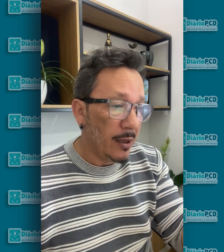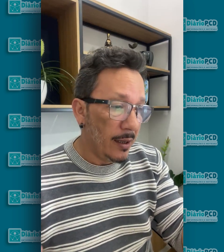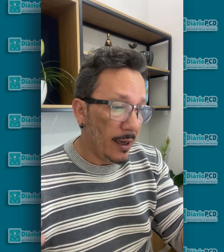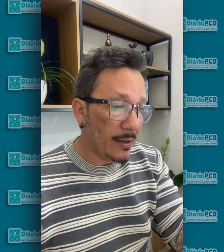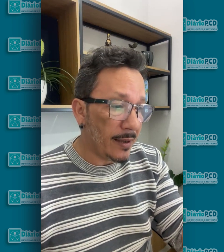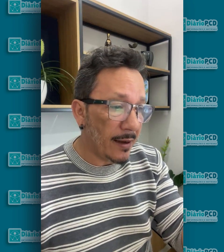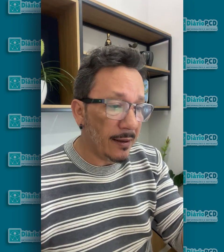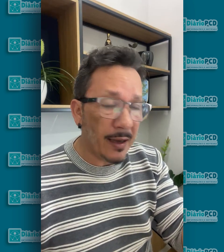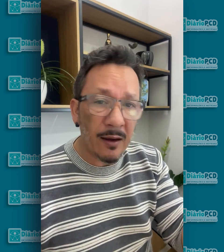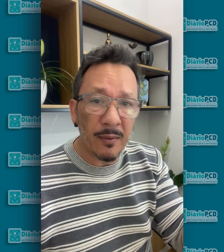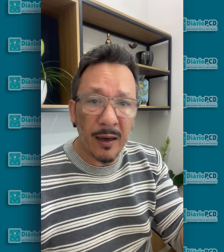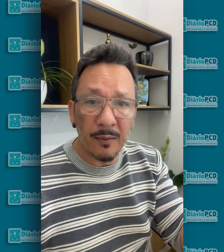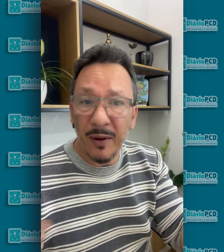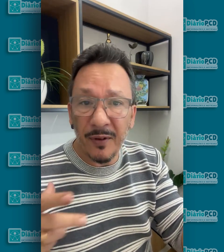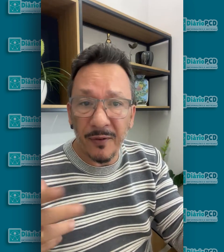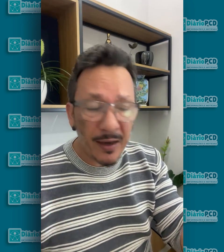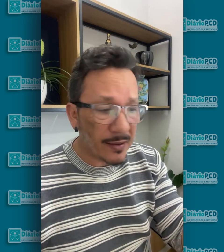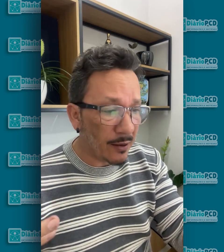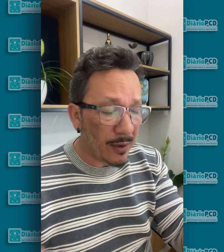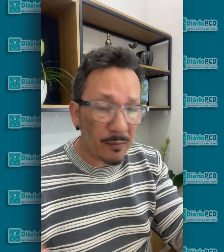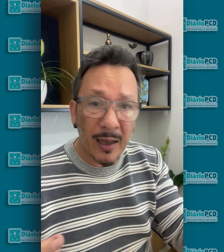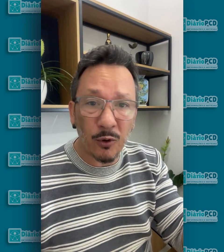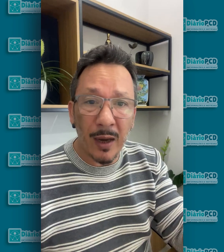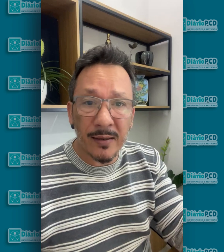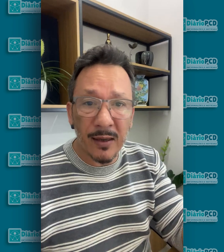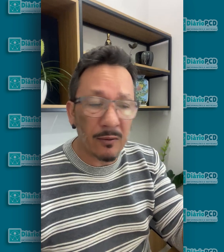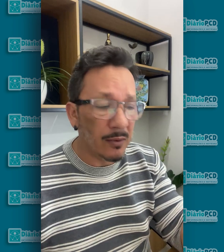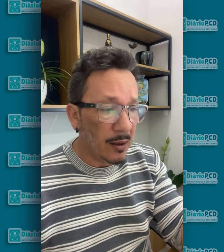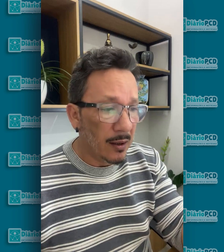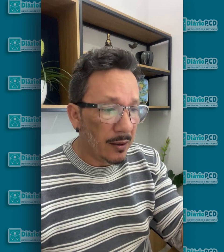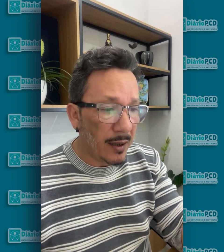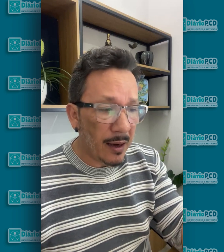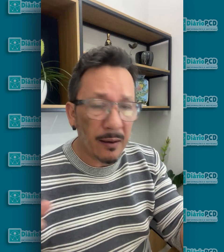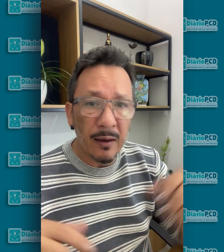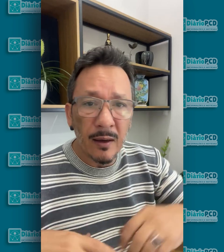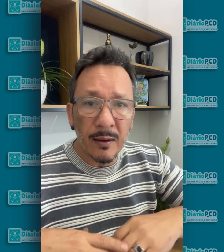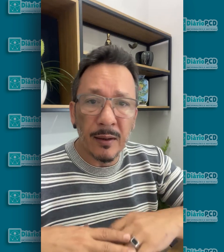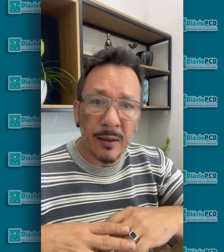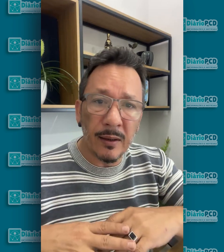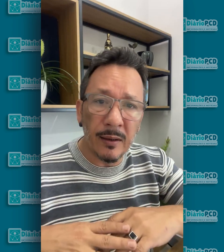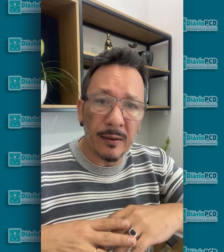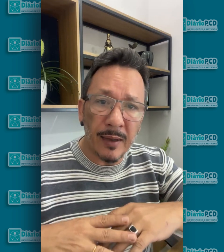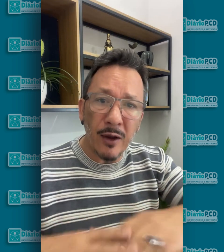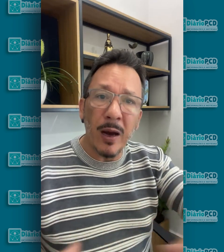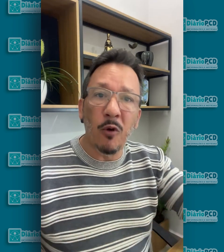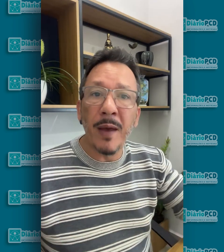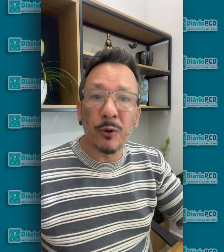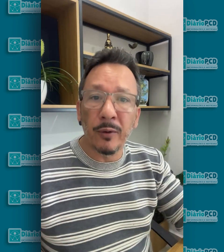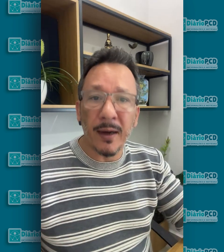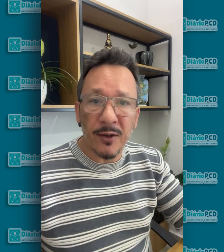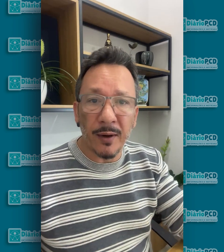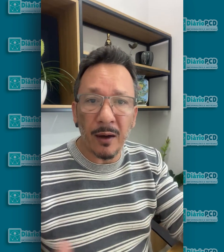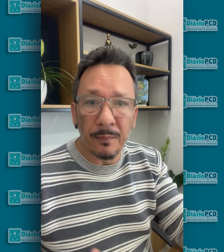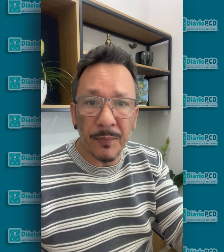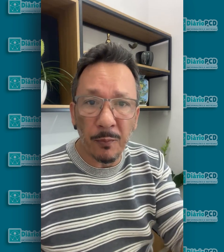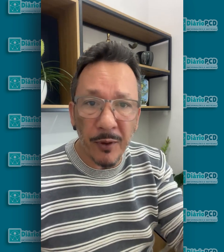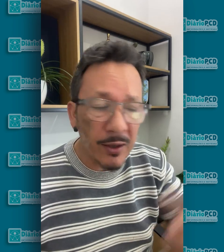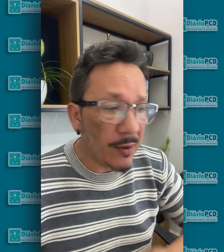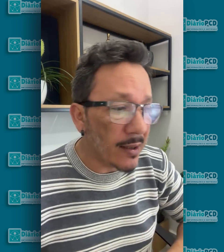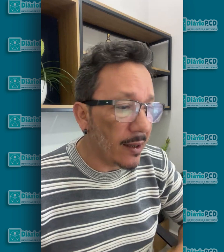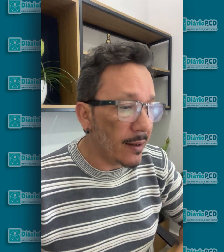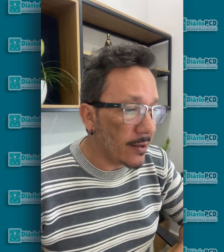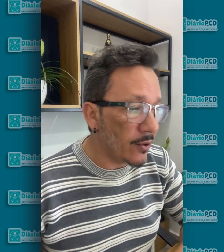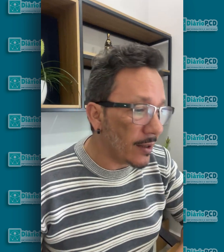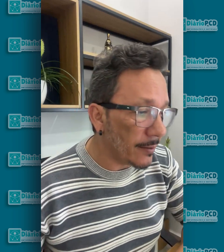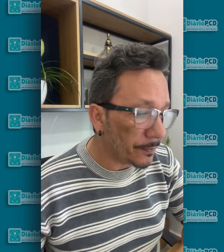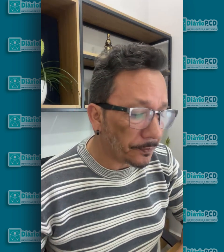colegiado, elas têm que ter uma vivência, uma atuação, que tenha uma cobertura nacional. Então, por